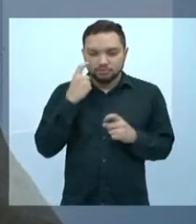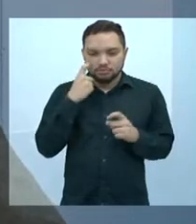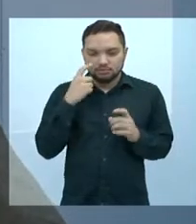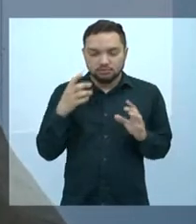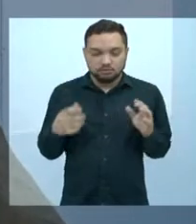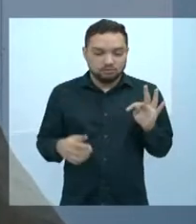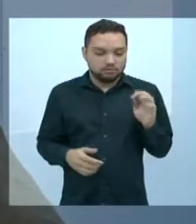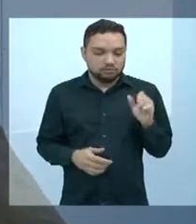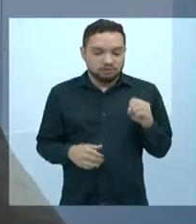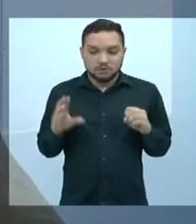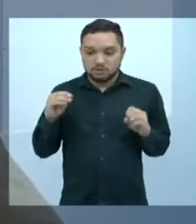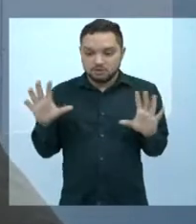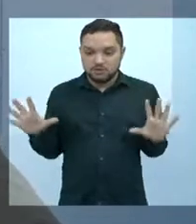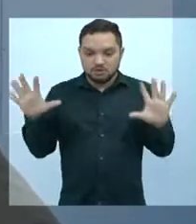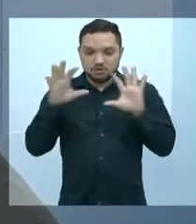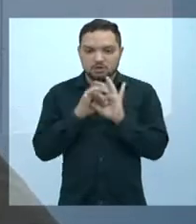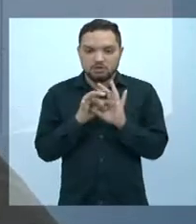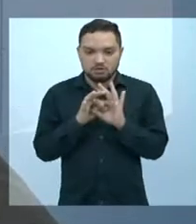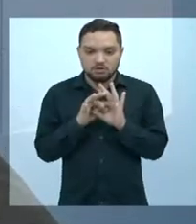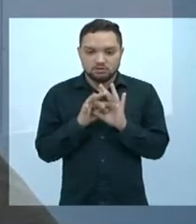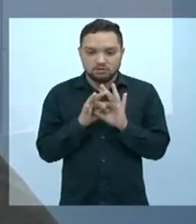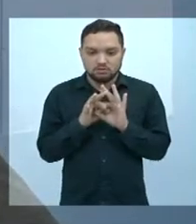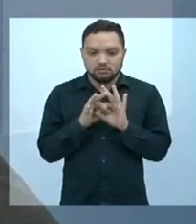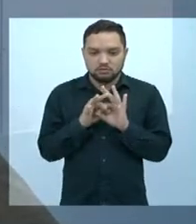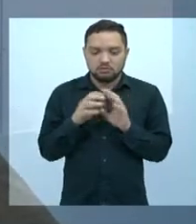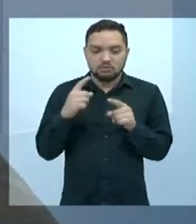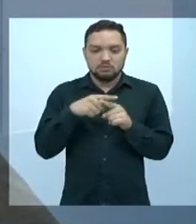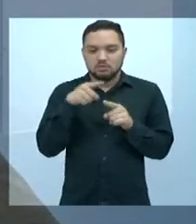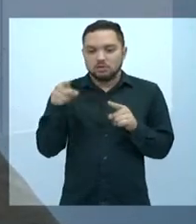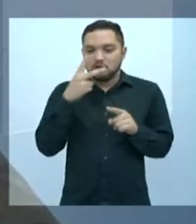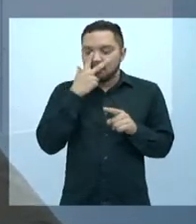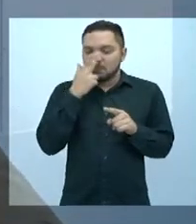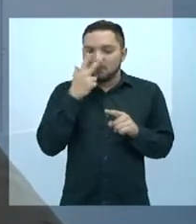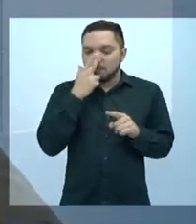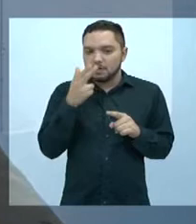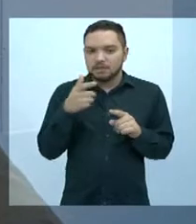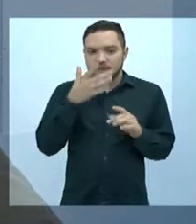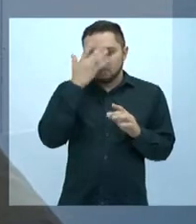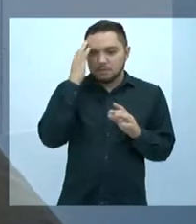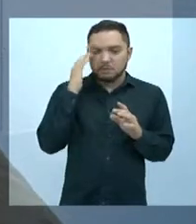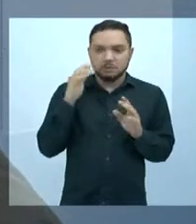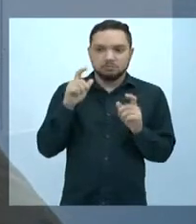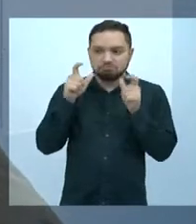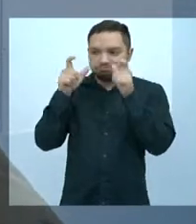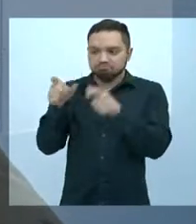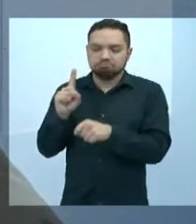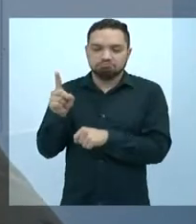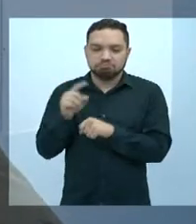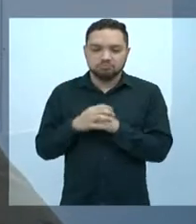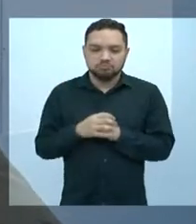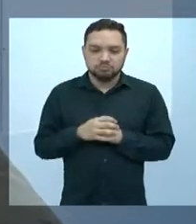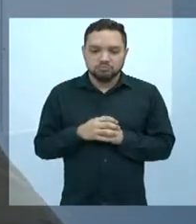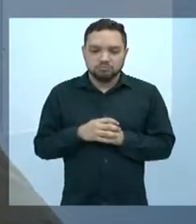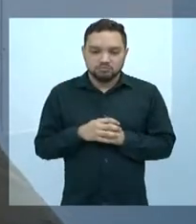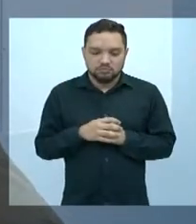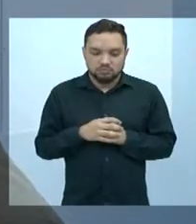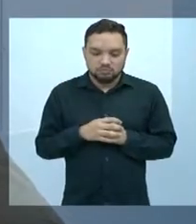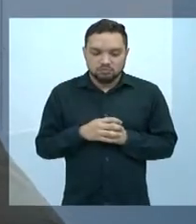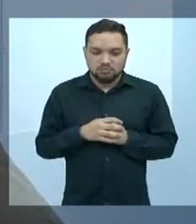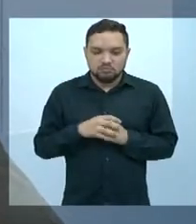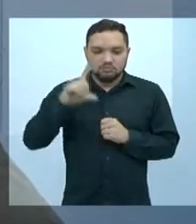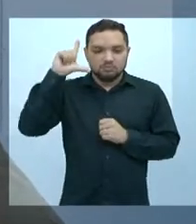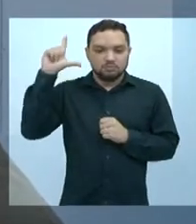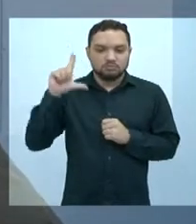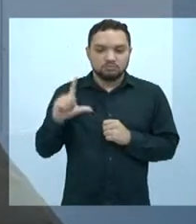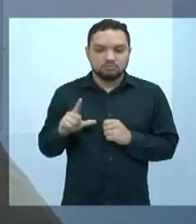Tasso e Ciro, não sobrará muito espaço para eles. Então, o que eles vão fazer? Vão lançar uma candidatura competitiva. Luziane